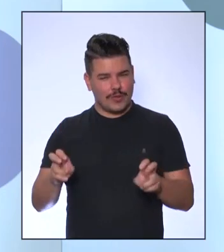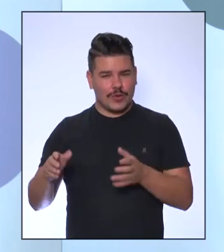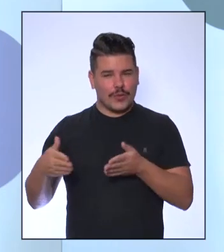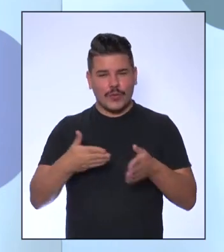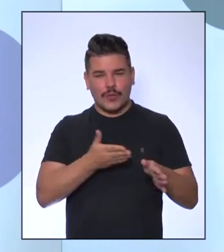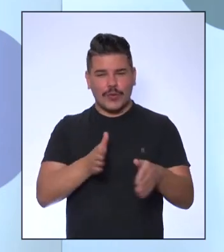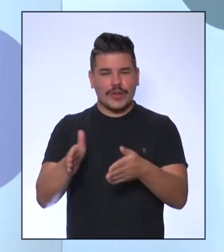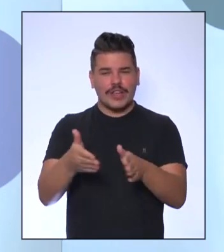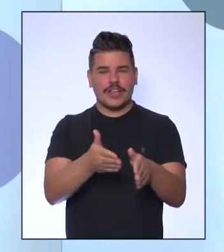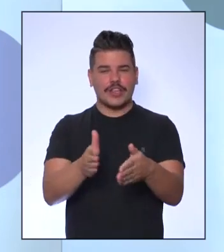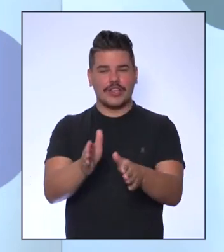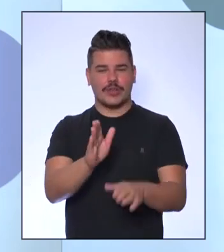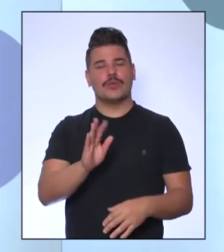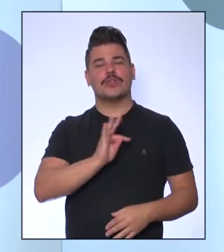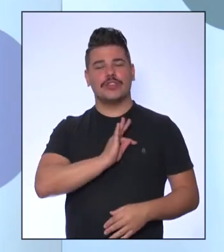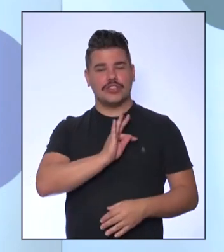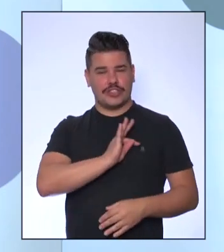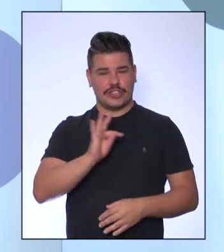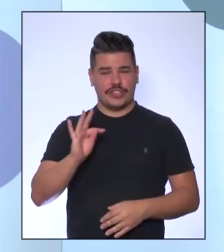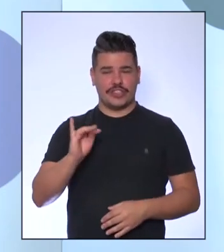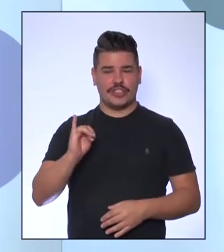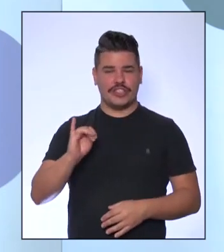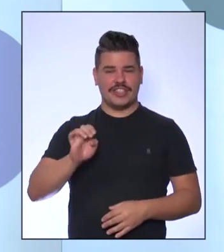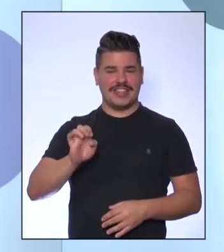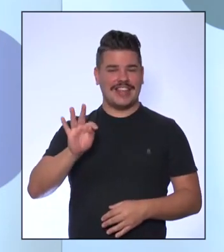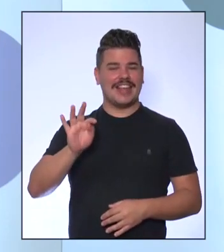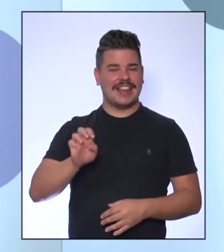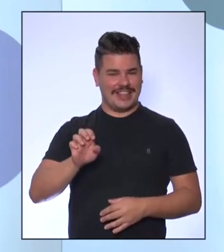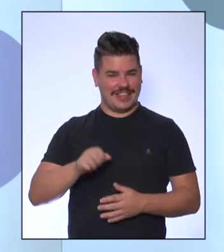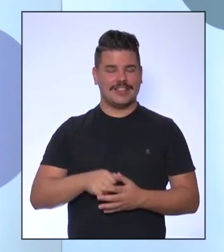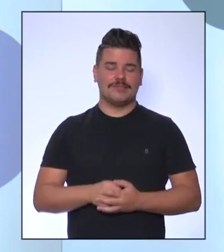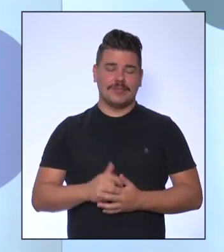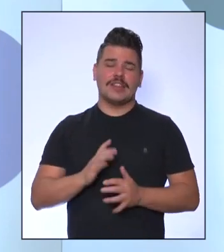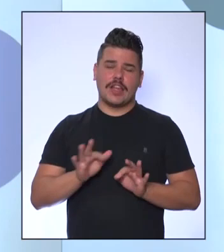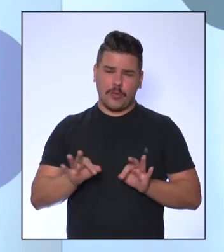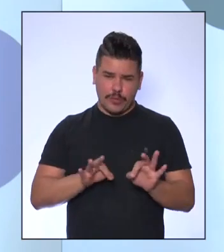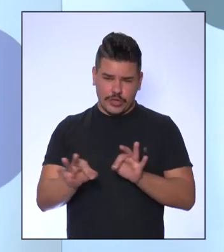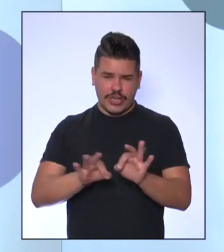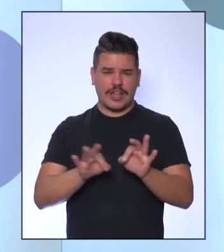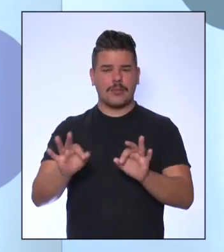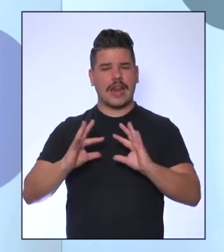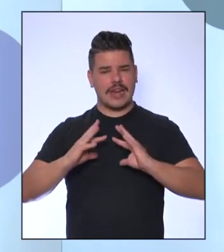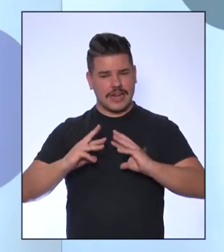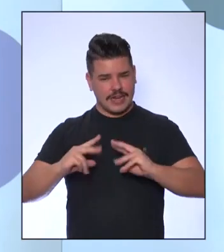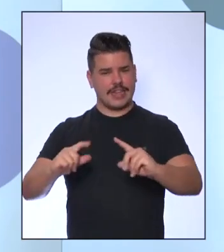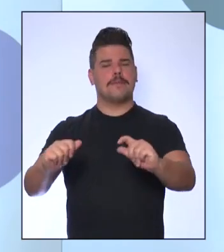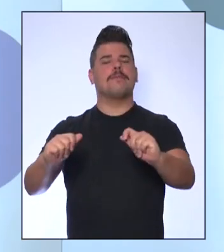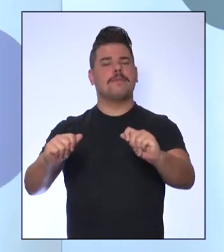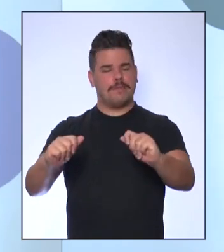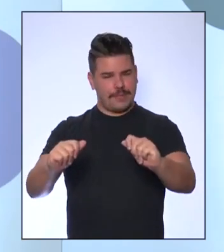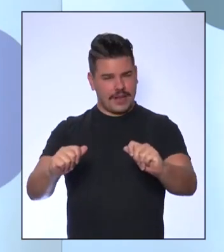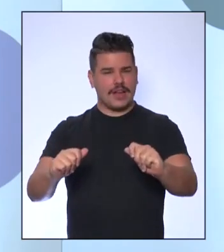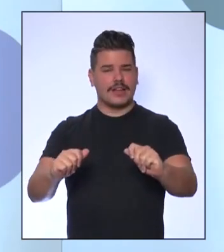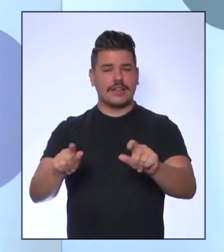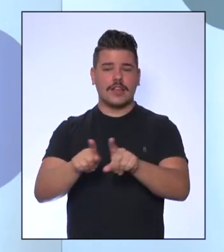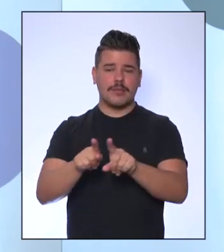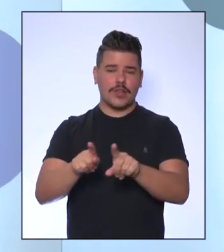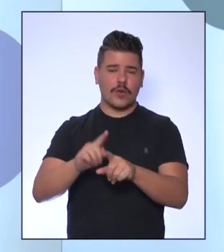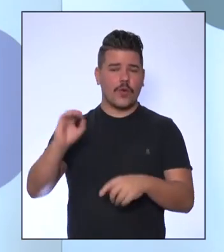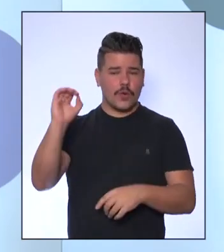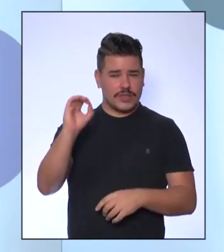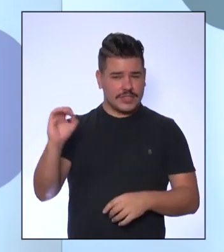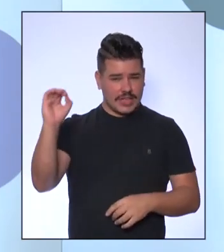transformações, inclusive existe todo um projeto de limpeza do Rio Tietê. Novo Osasco